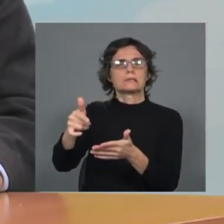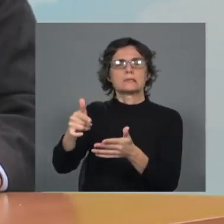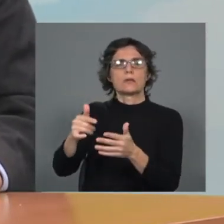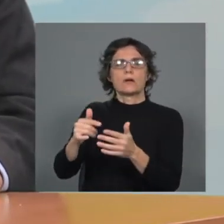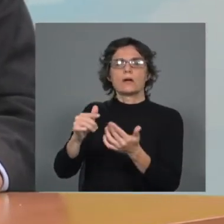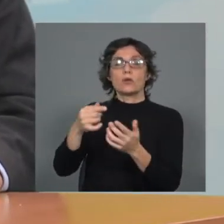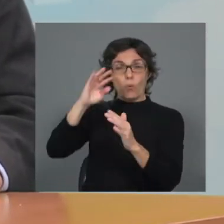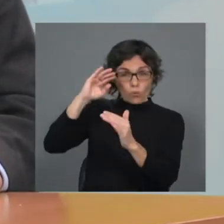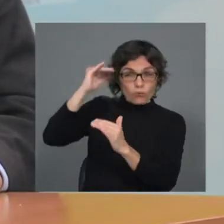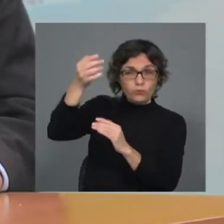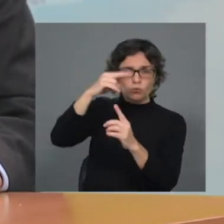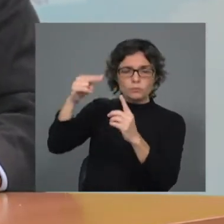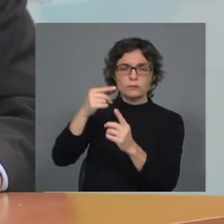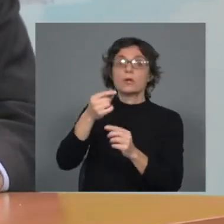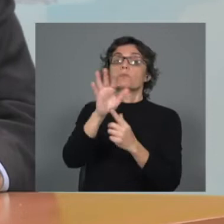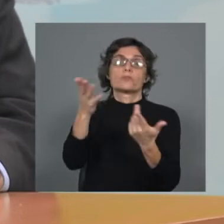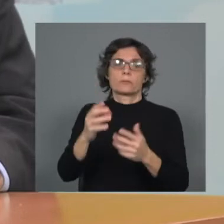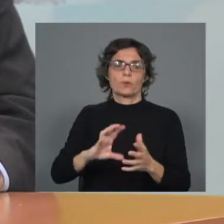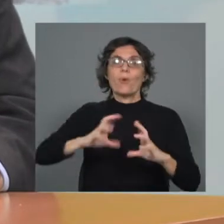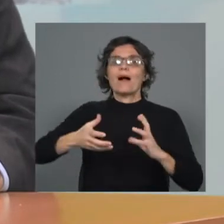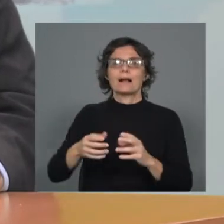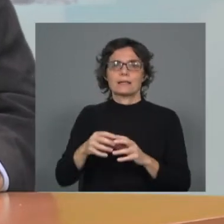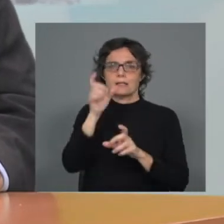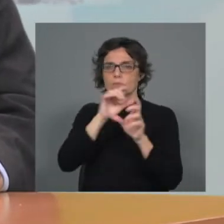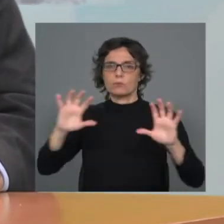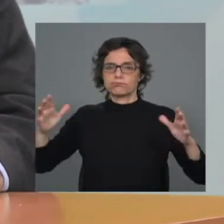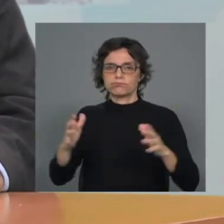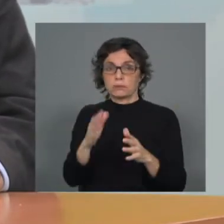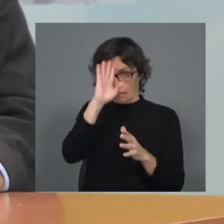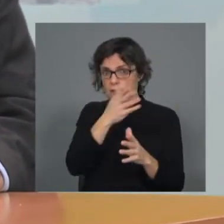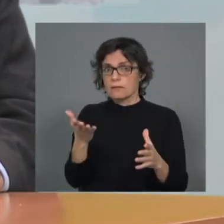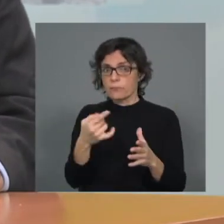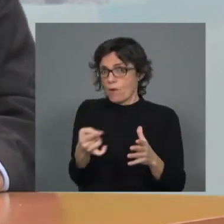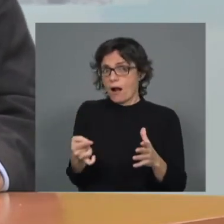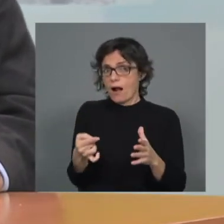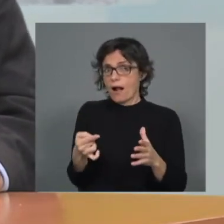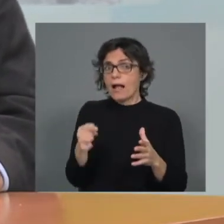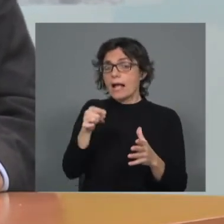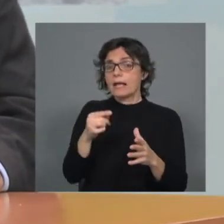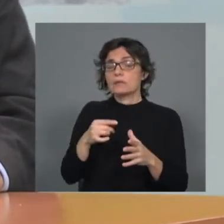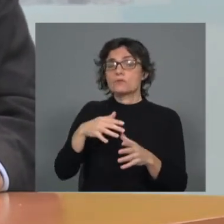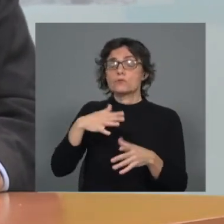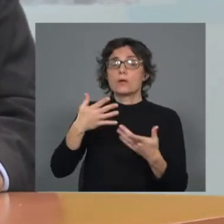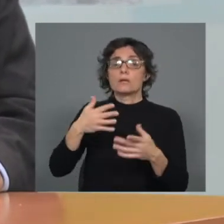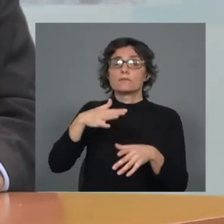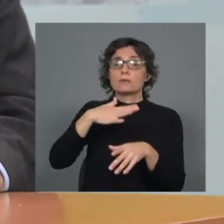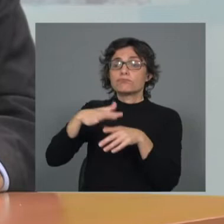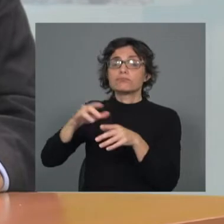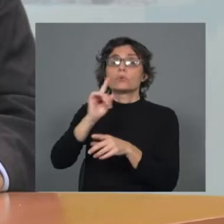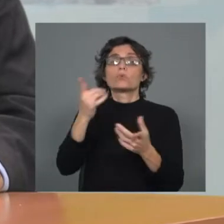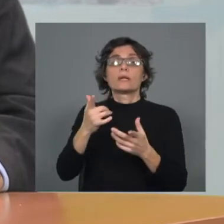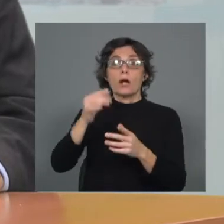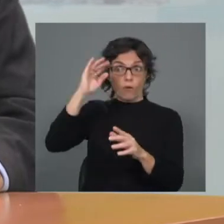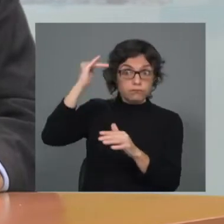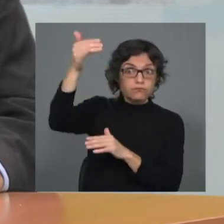é a crise demográfica. É uma crise que se sentirá no futuro, cada vez mais, porque